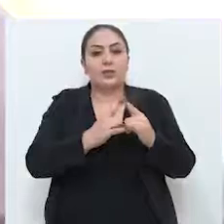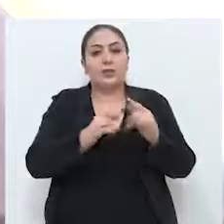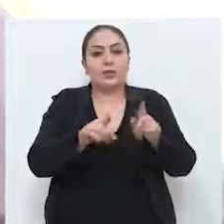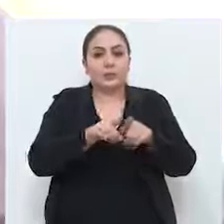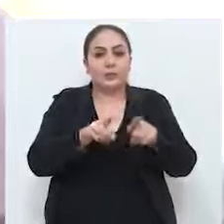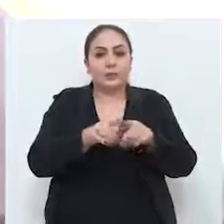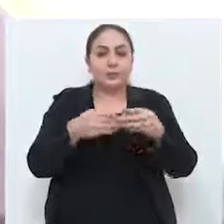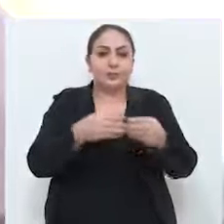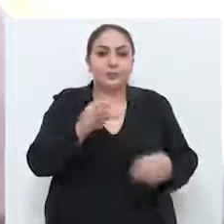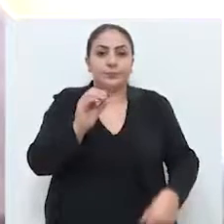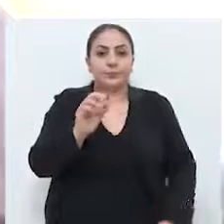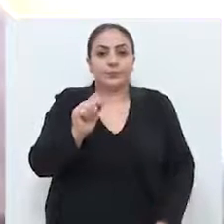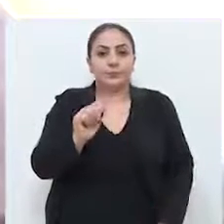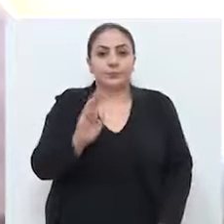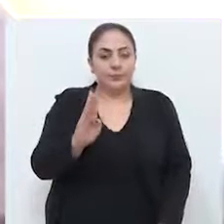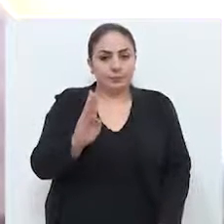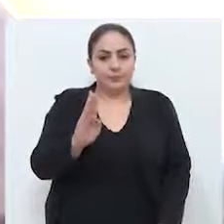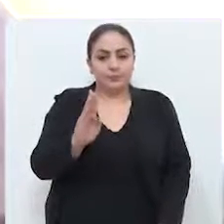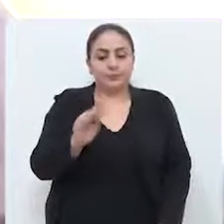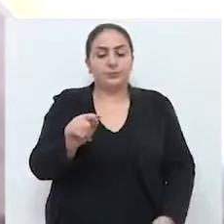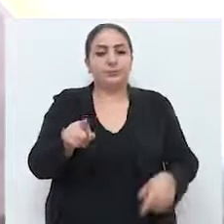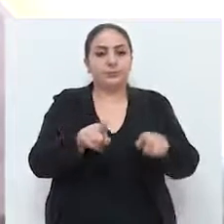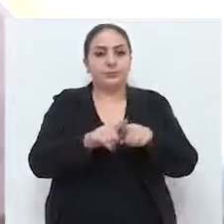e assessorado pela OAB,